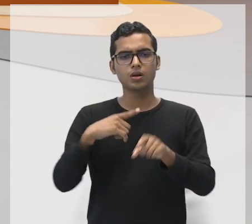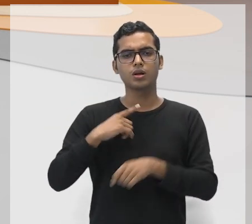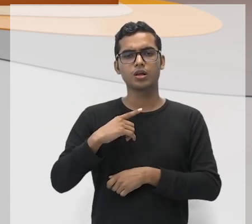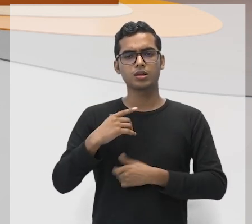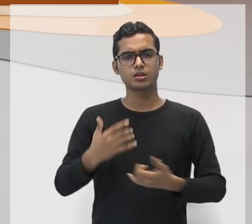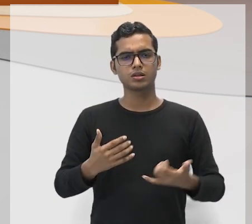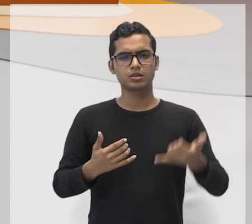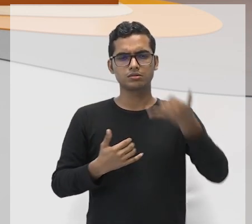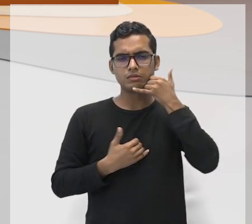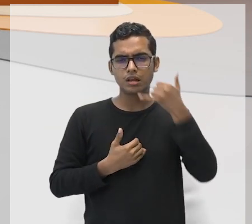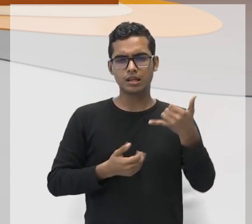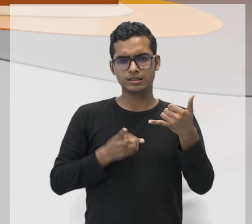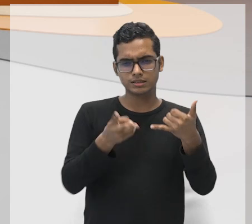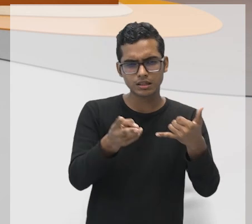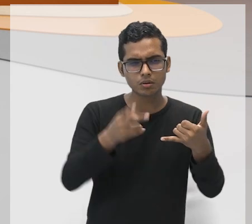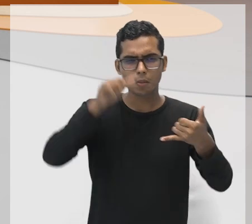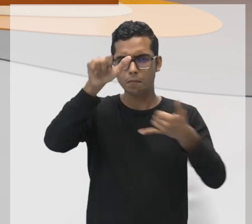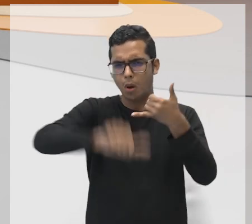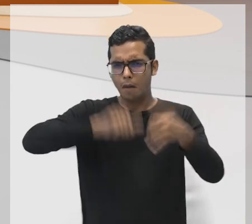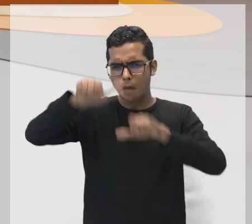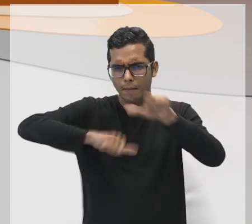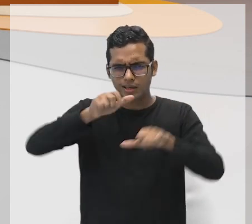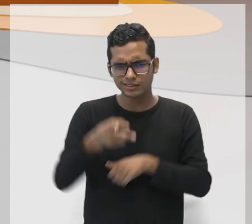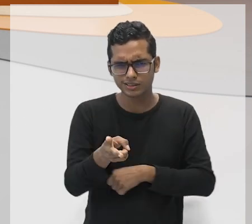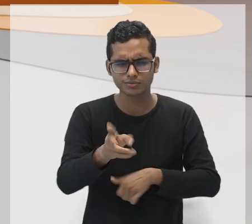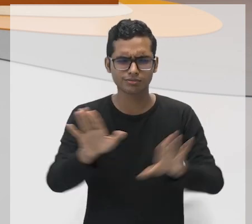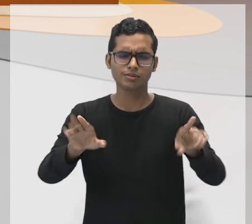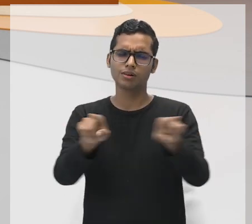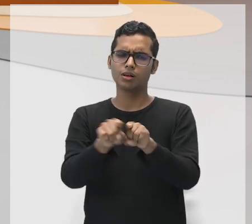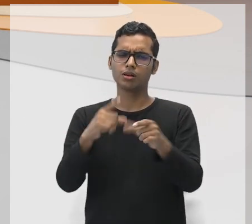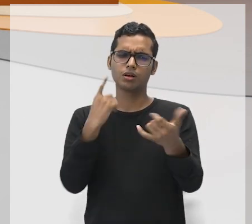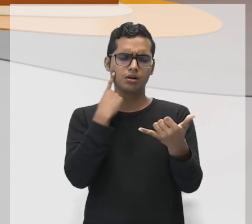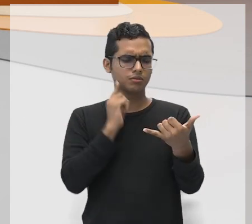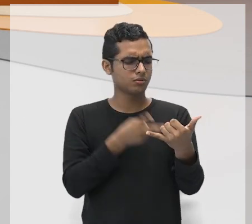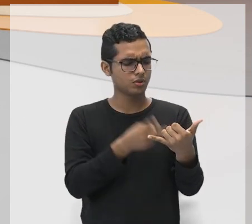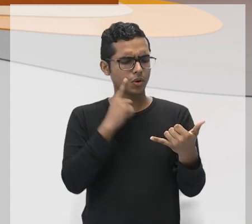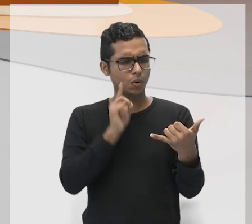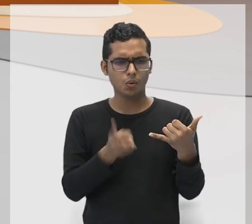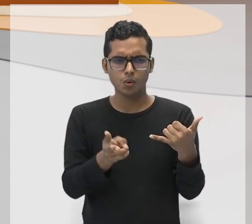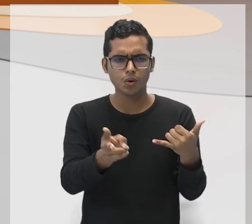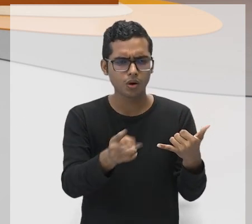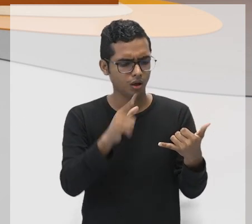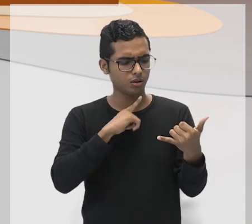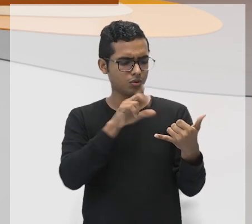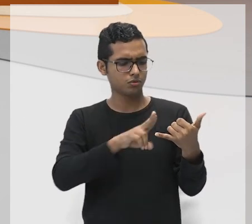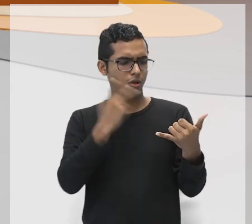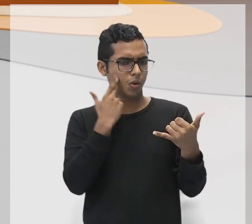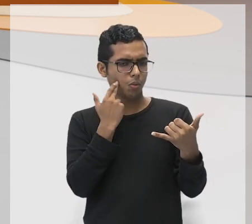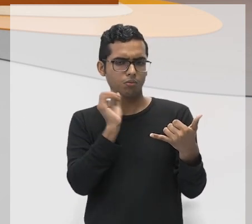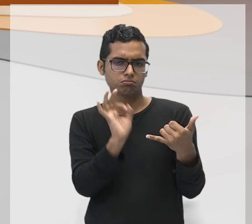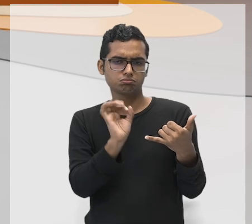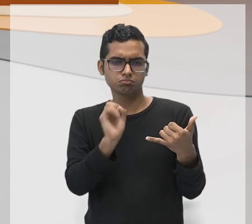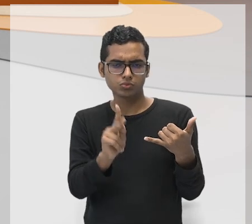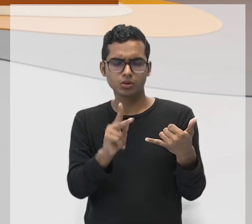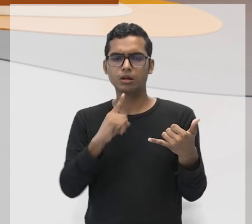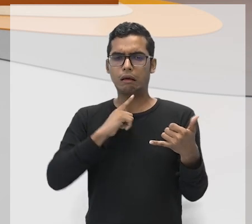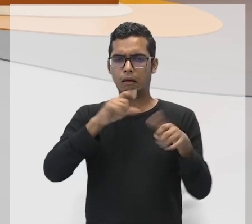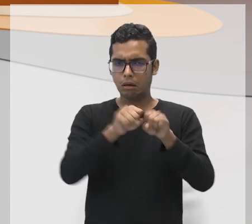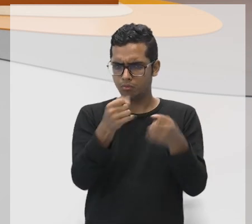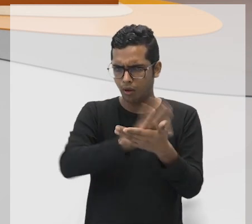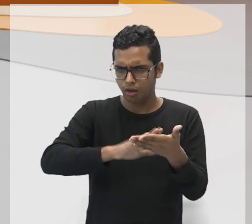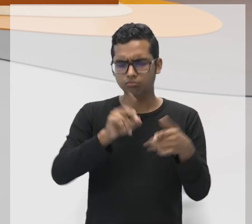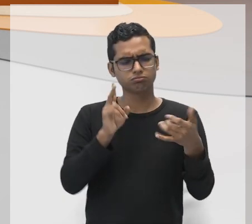aparelhos eletrônicos. Todo ano está lançando um celular novo, então que tal ficar com aquele seu enquanto ele ainda estiver funcionando? Então, escolher